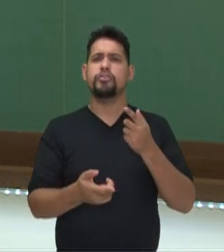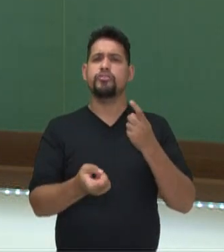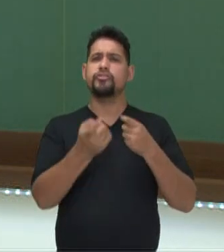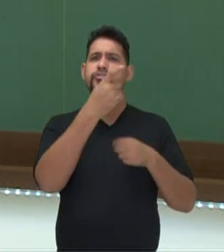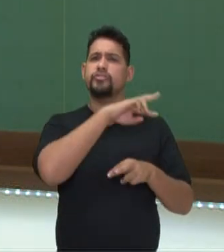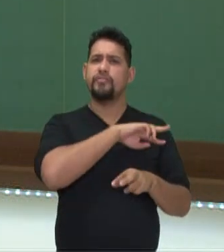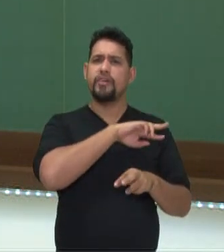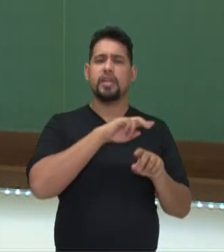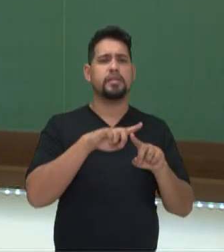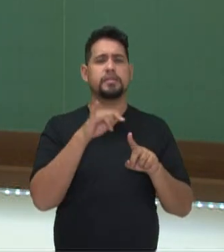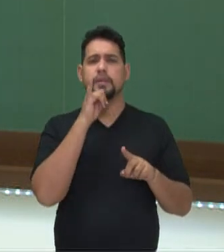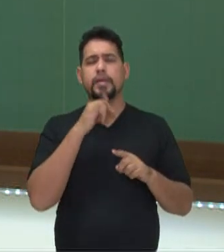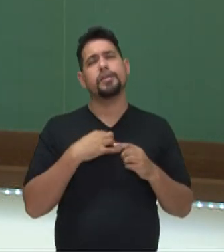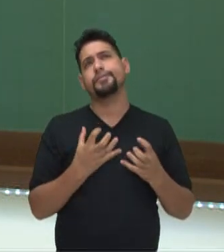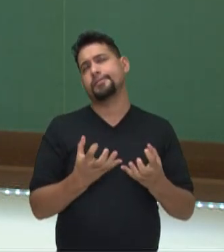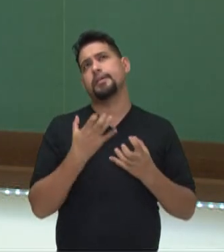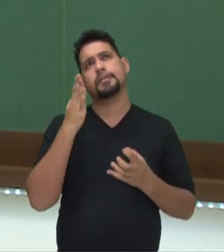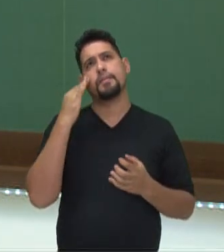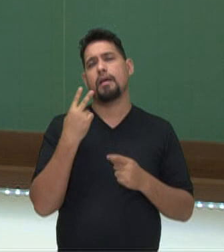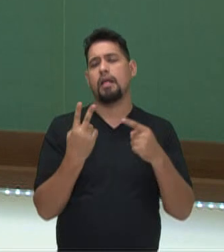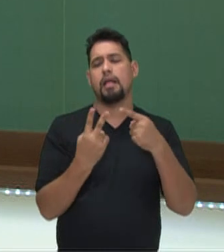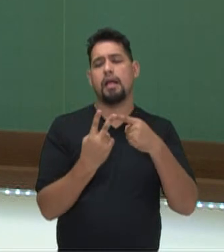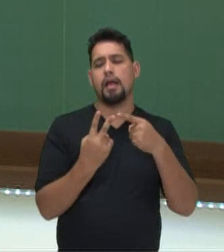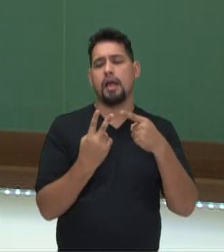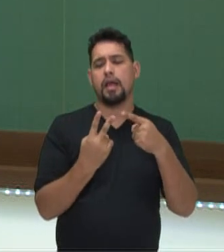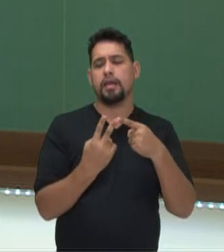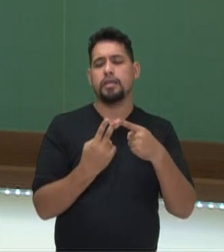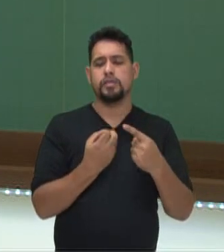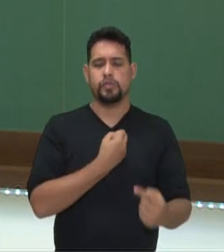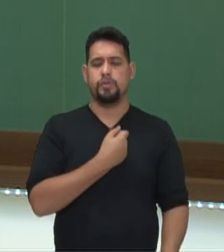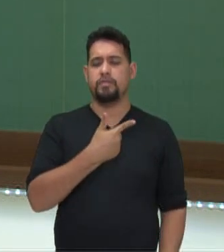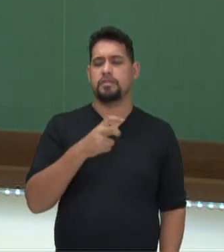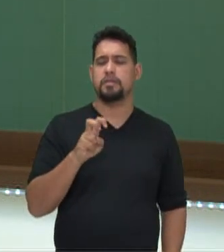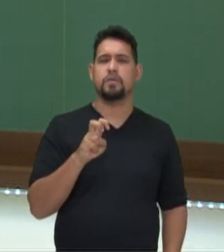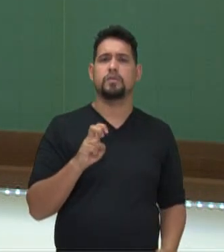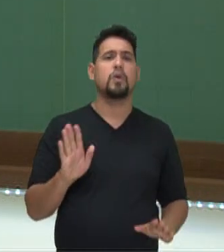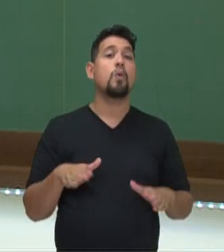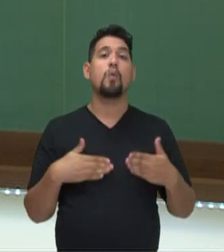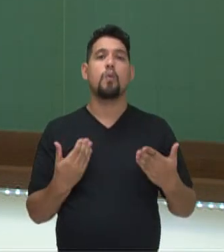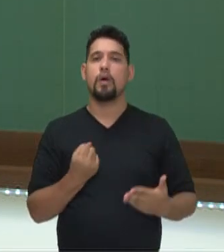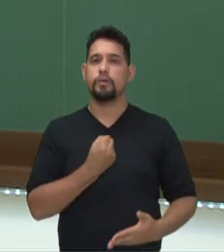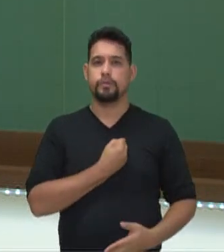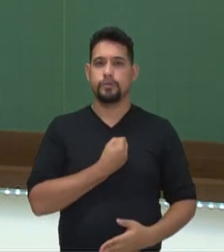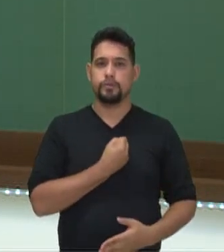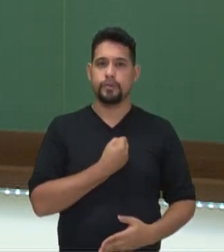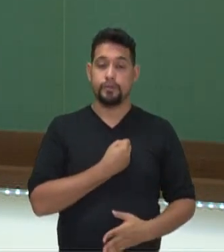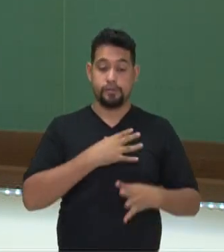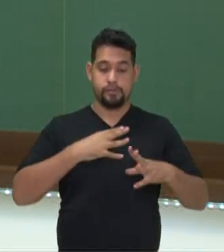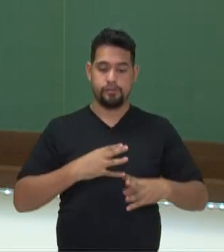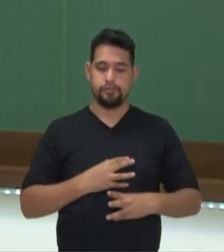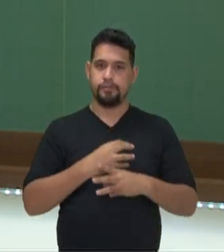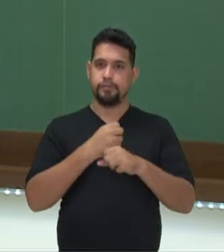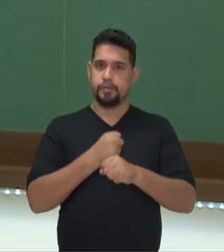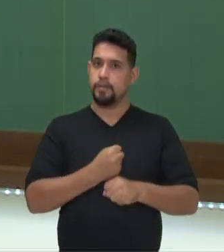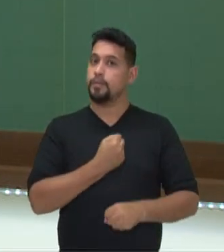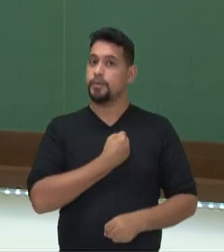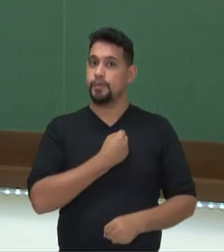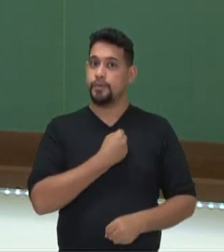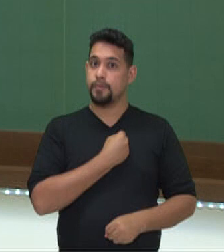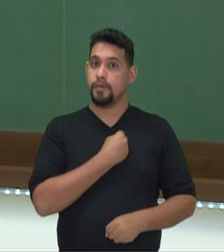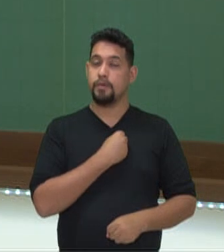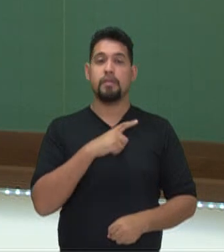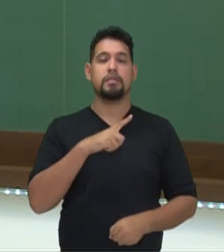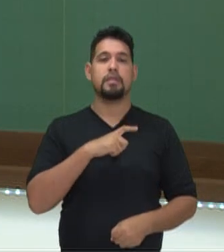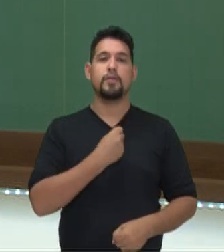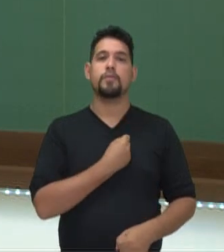seja, se quiséssemos saber a raiz quadrada de 25, qual é o número que multiplicado por ele mesmo nos